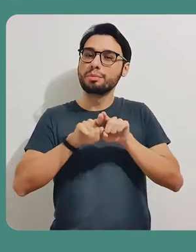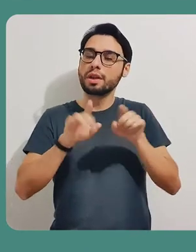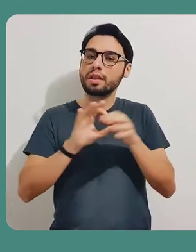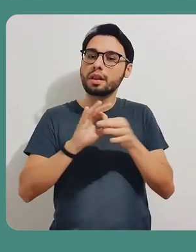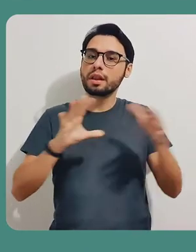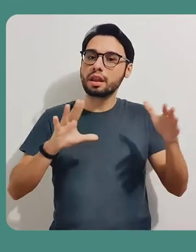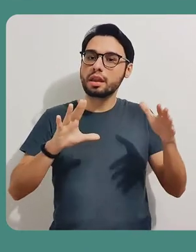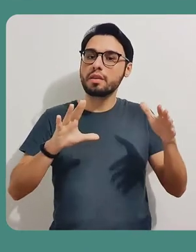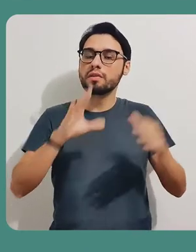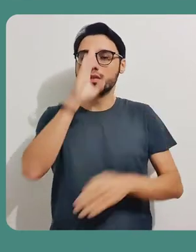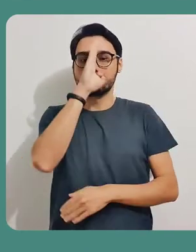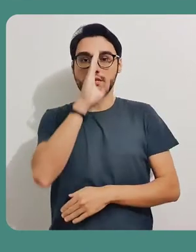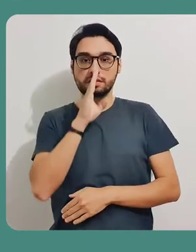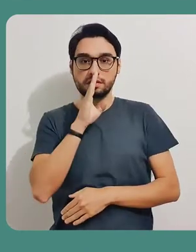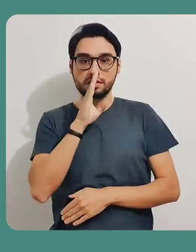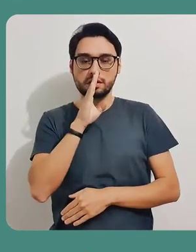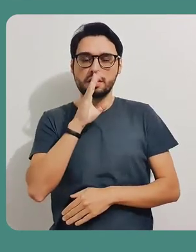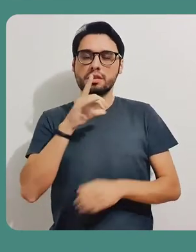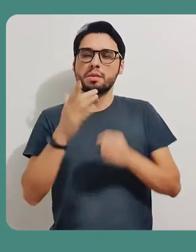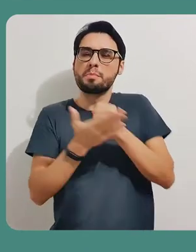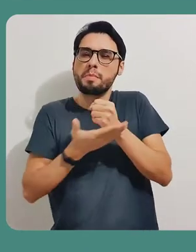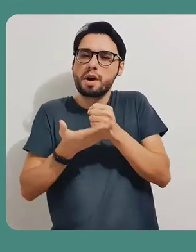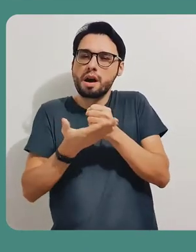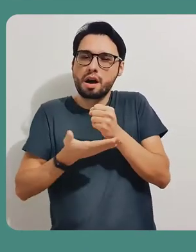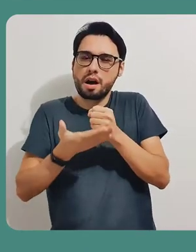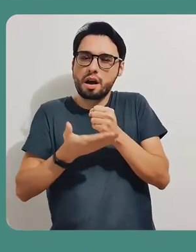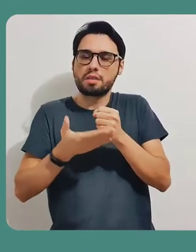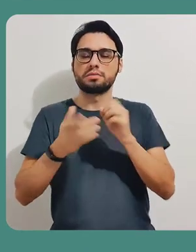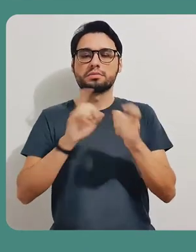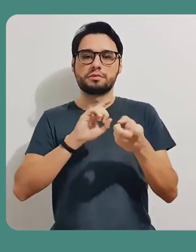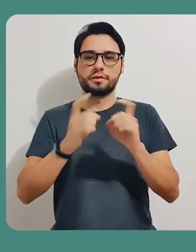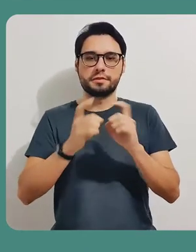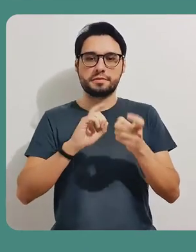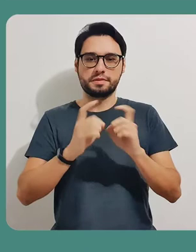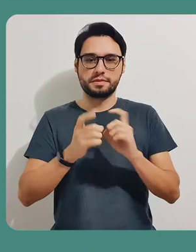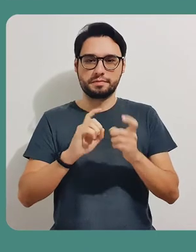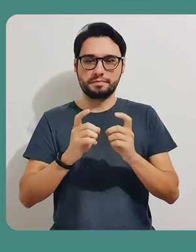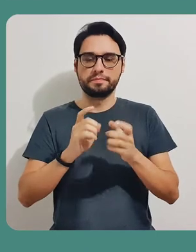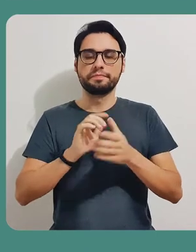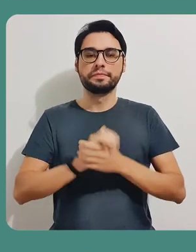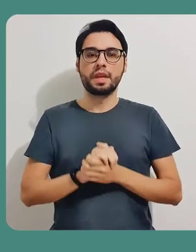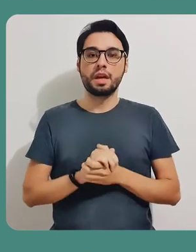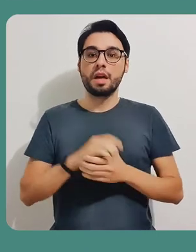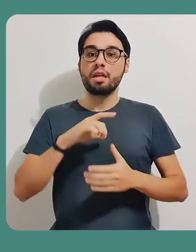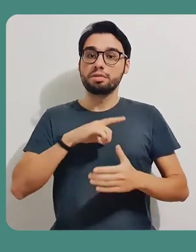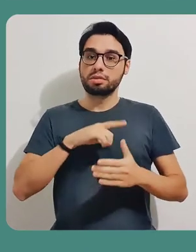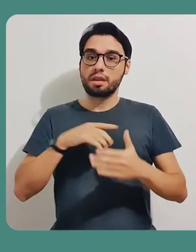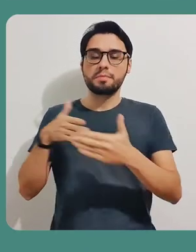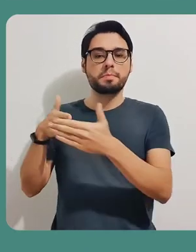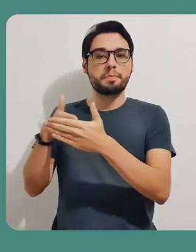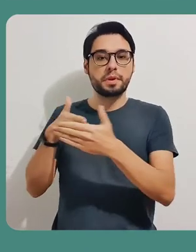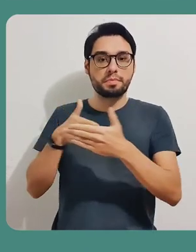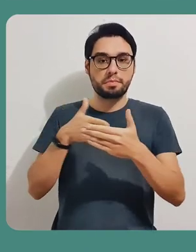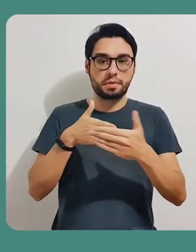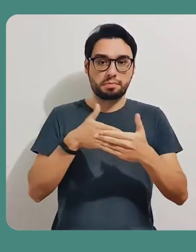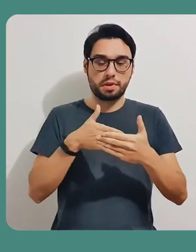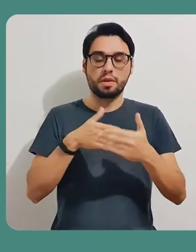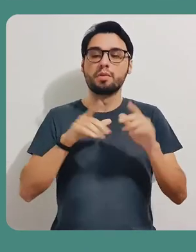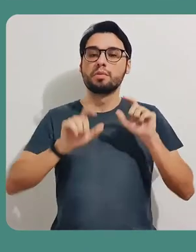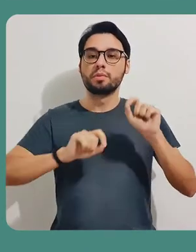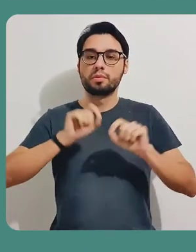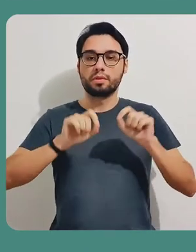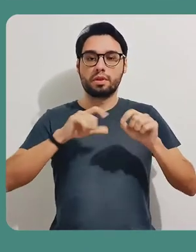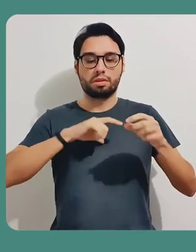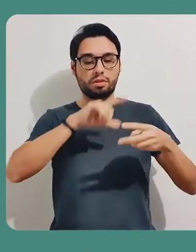eles também disponibilizam um plano básico gratuito para reuniões pessoais e esse